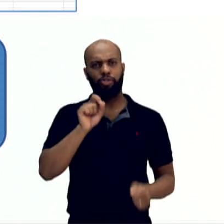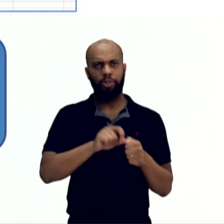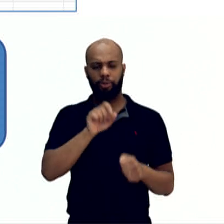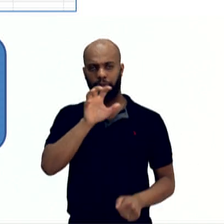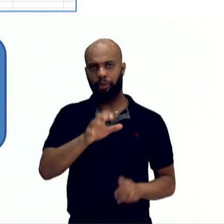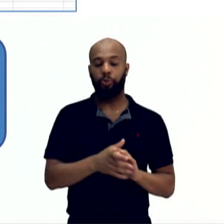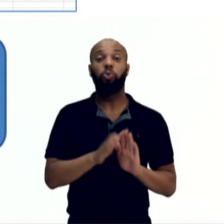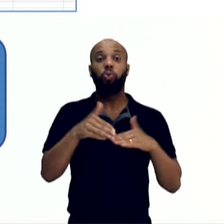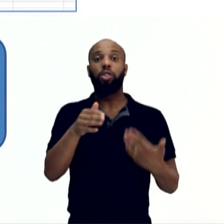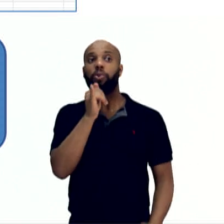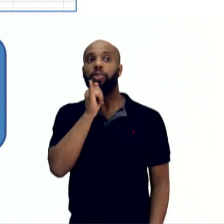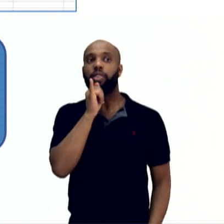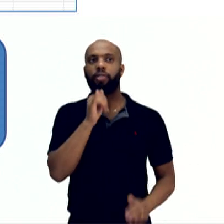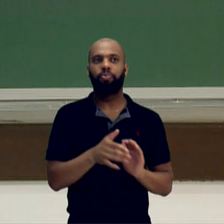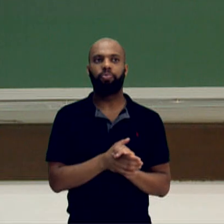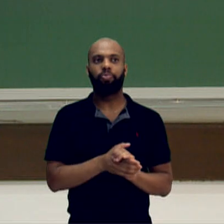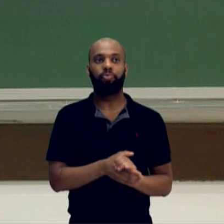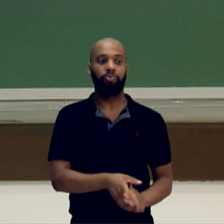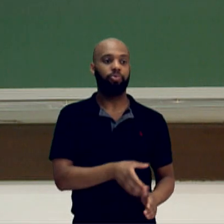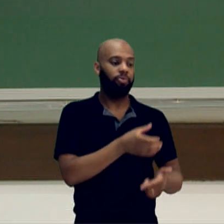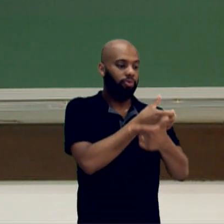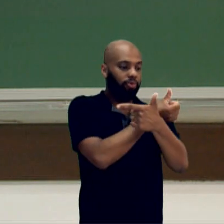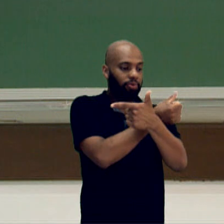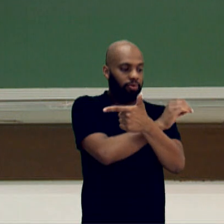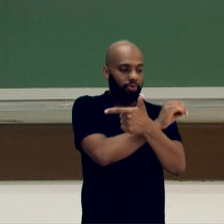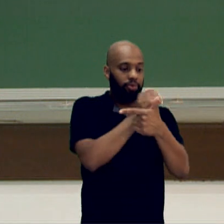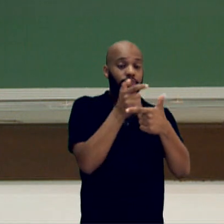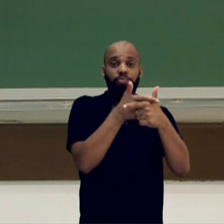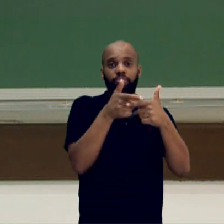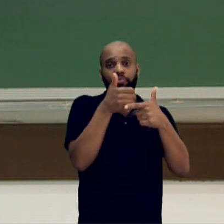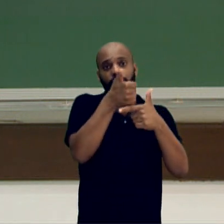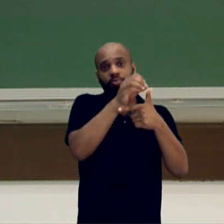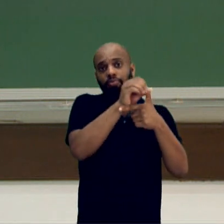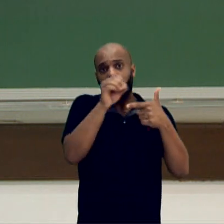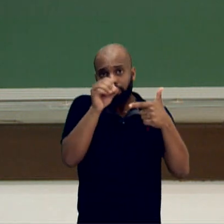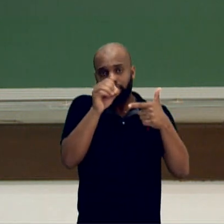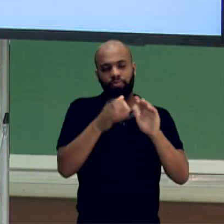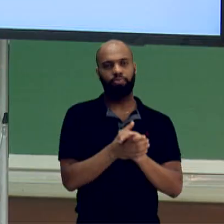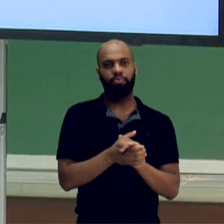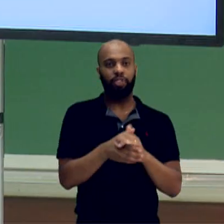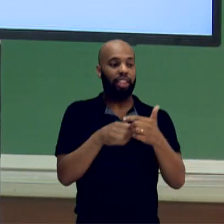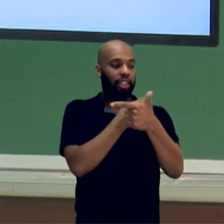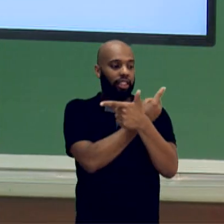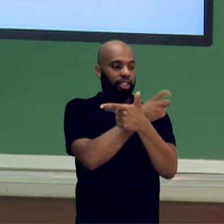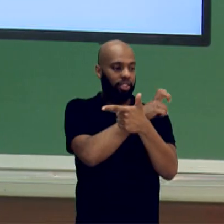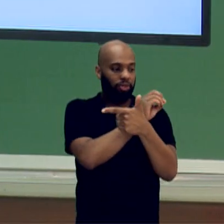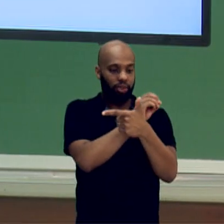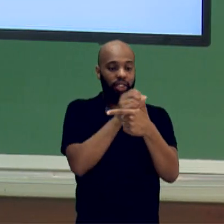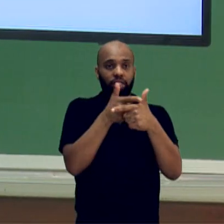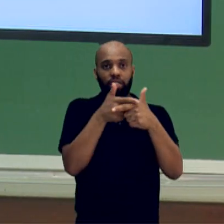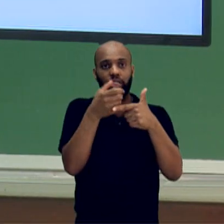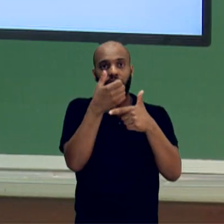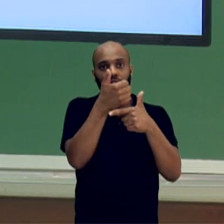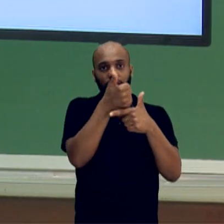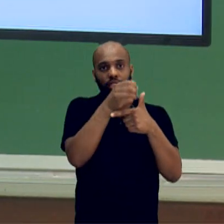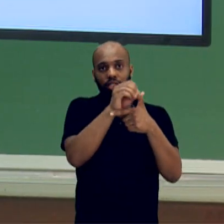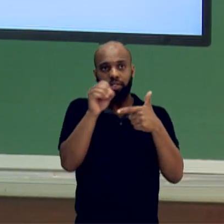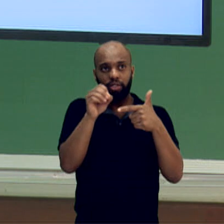Muito bem! Fizeram? Ai, professora, não deu tempo. Não tem problema, depois vocês terminam. O que isso daí vai